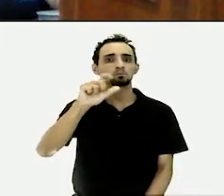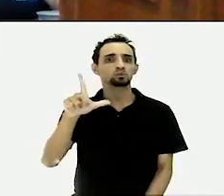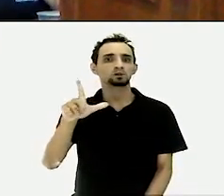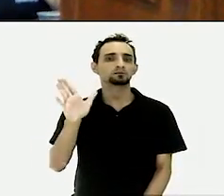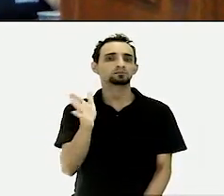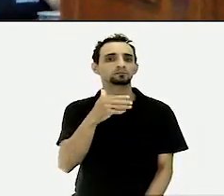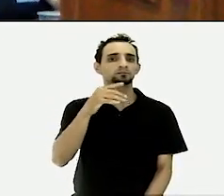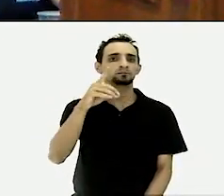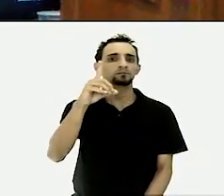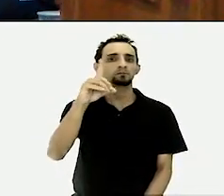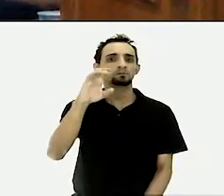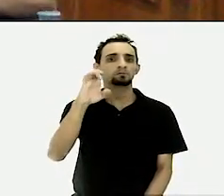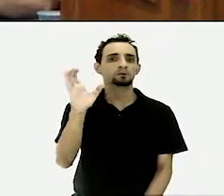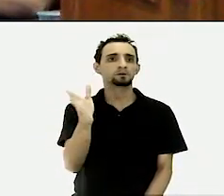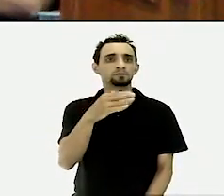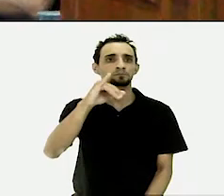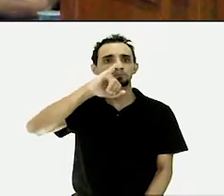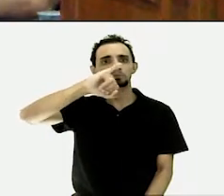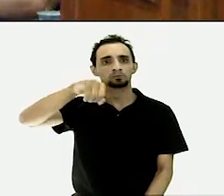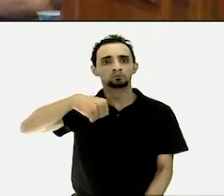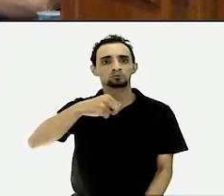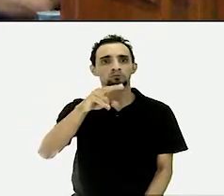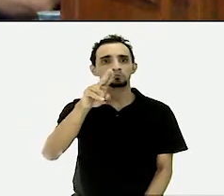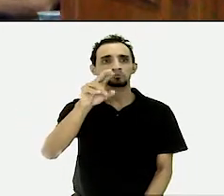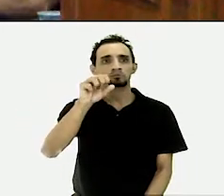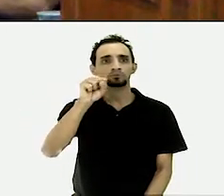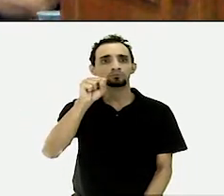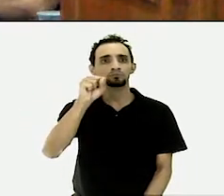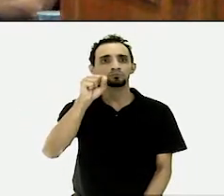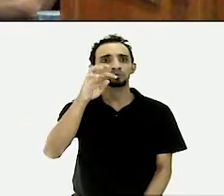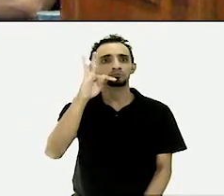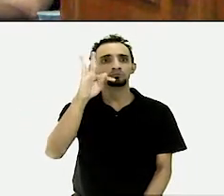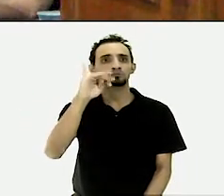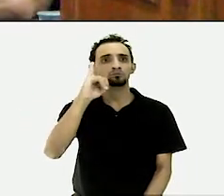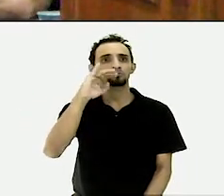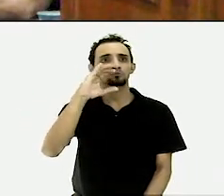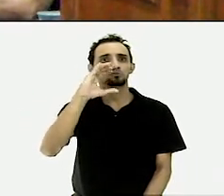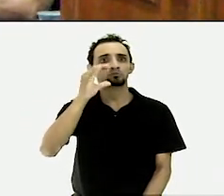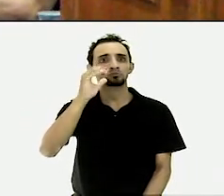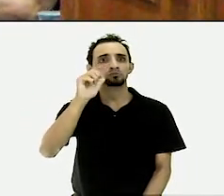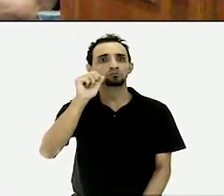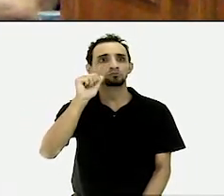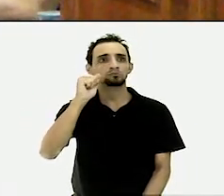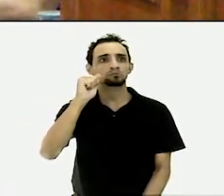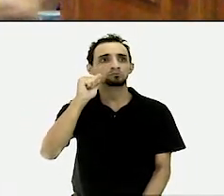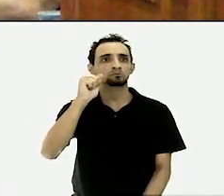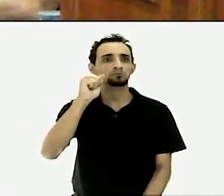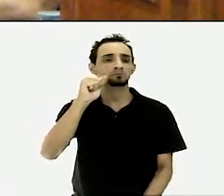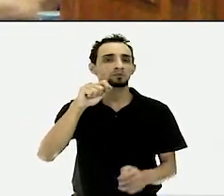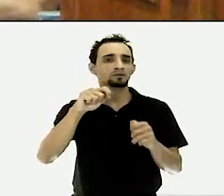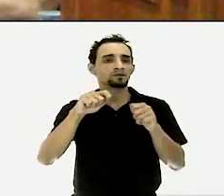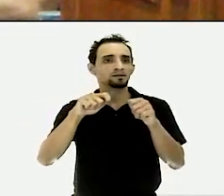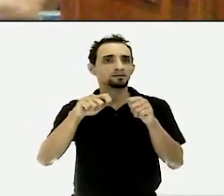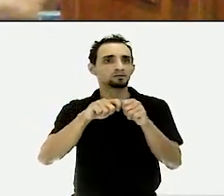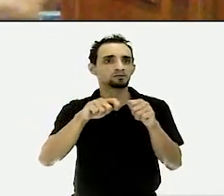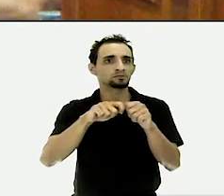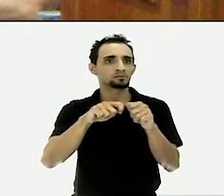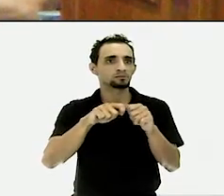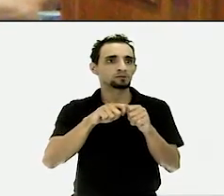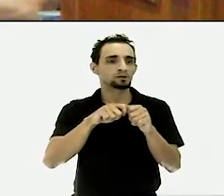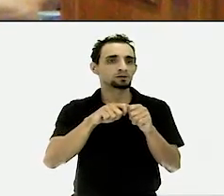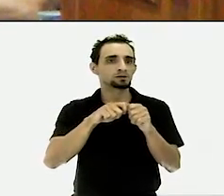disse, nas construções novas, não nas velhas. Vai pedir o habite? Vê se cabe ambulância, vê se cabe o corpo de